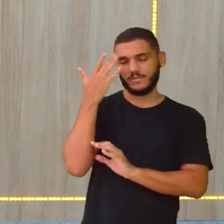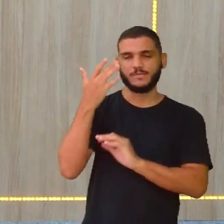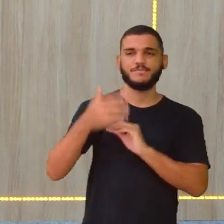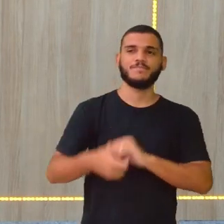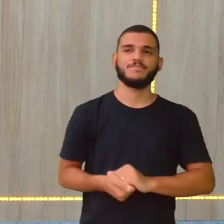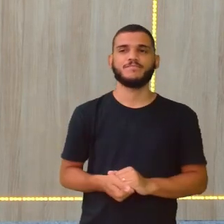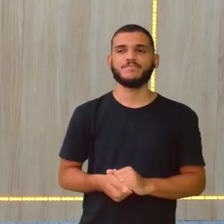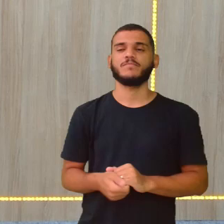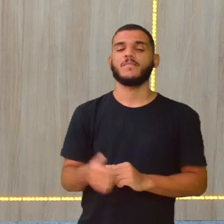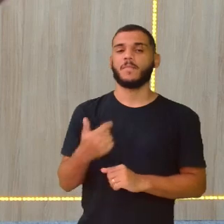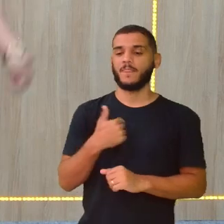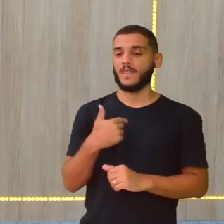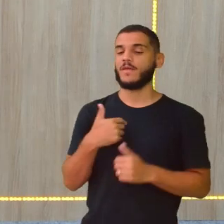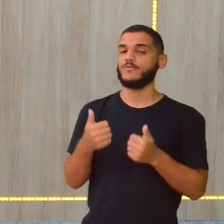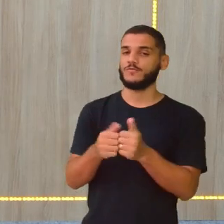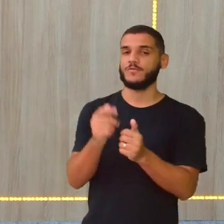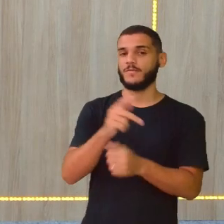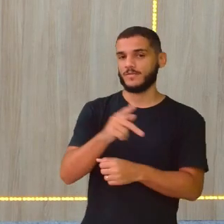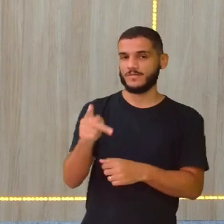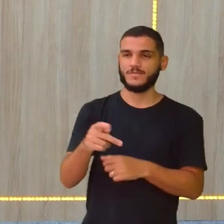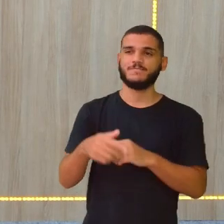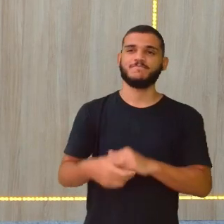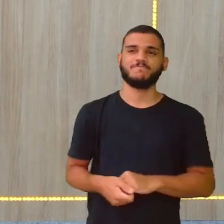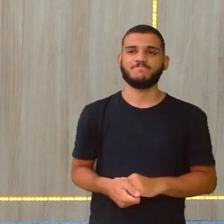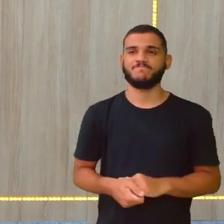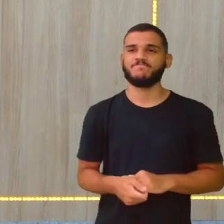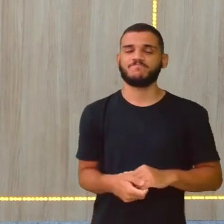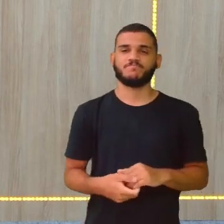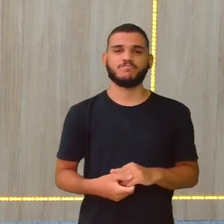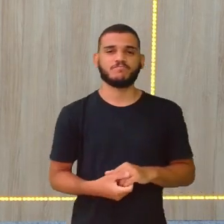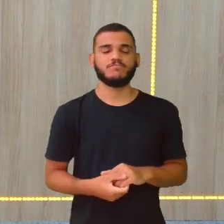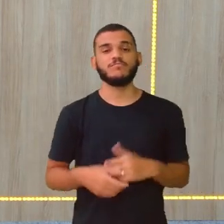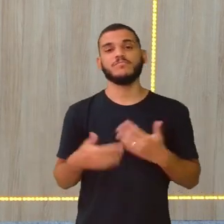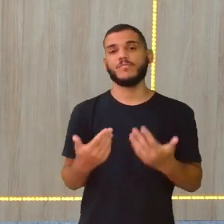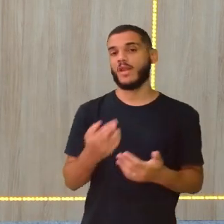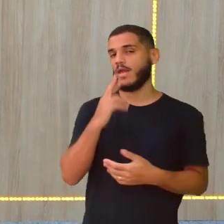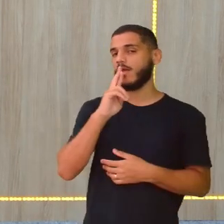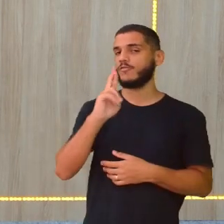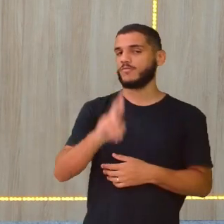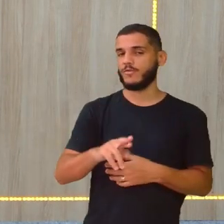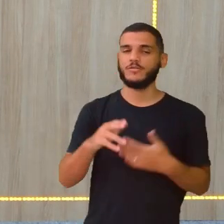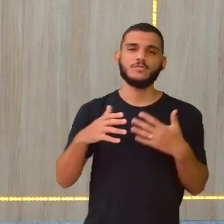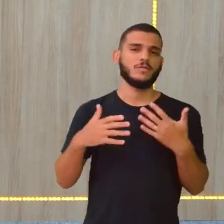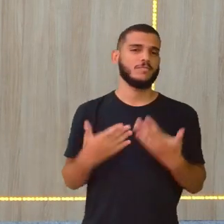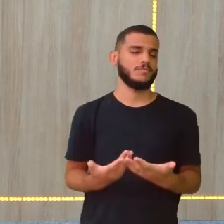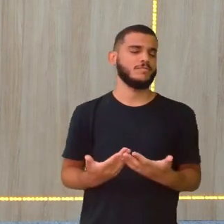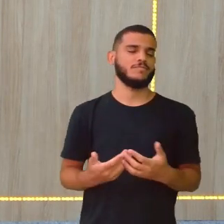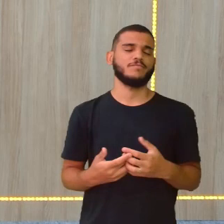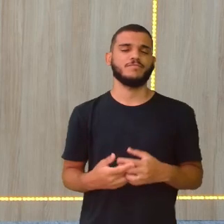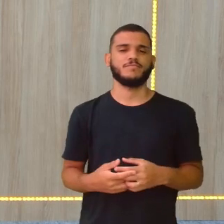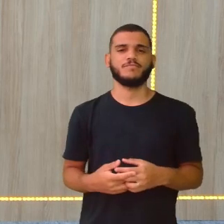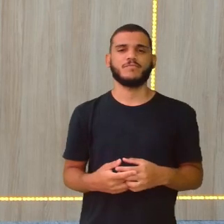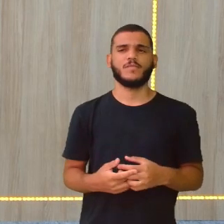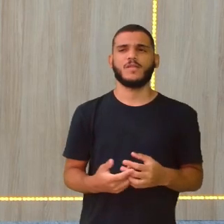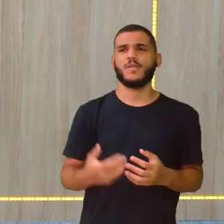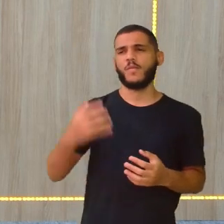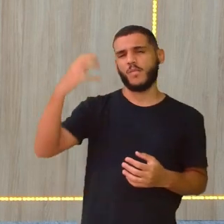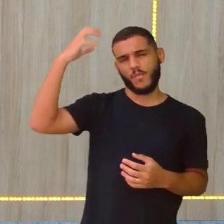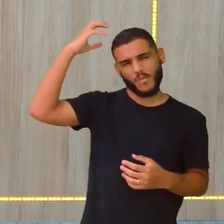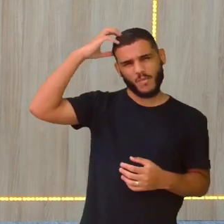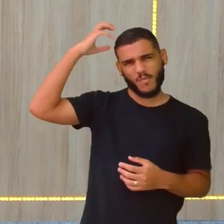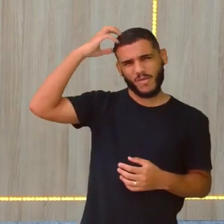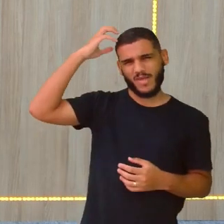Né? E eu tenho com a professora Camille. Vamos embora. Então, a resposta, não é? Será que o rei